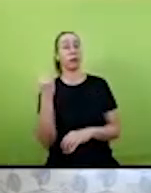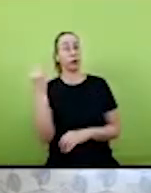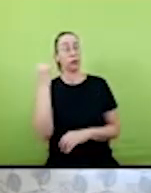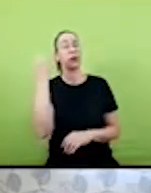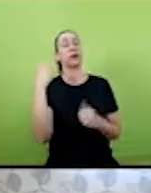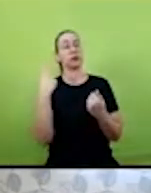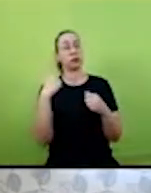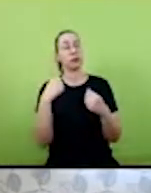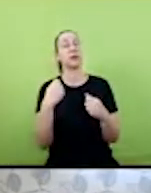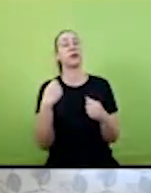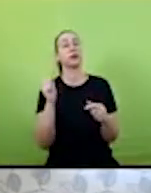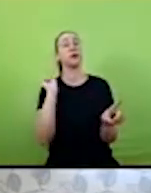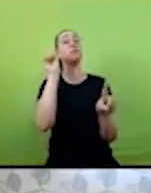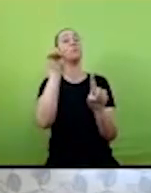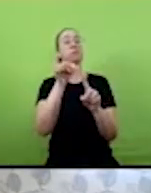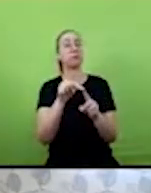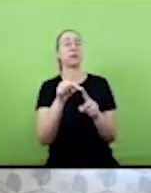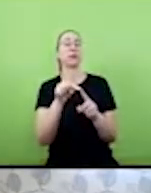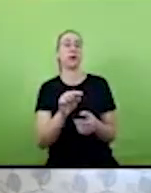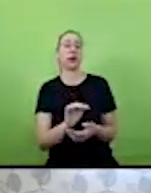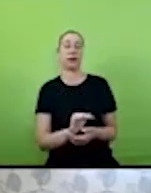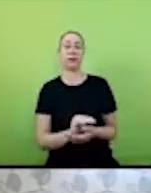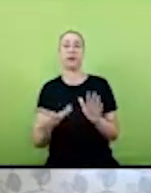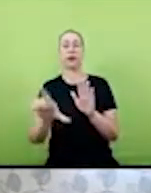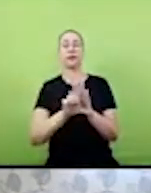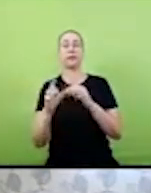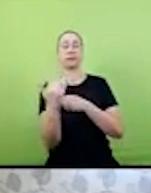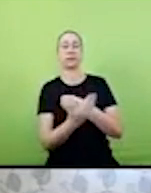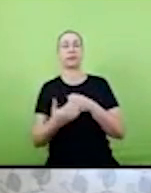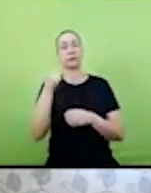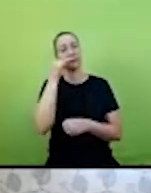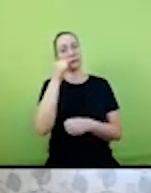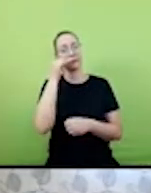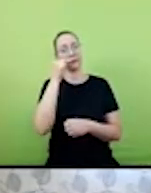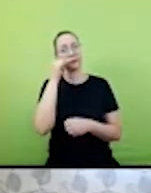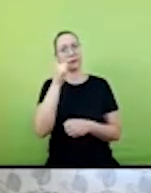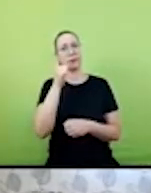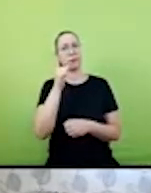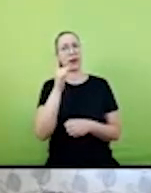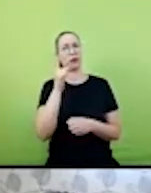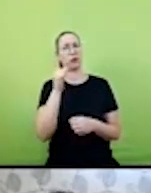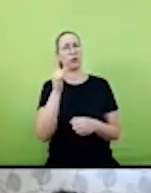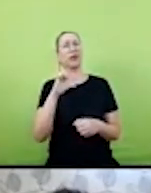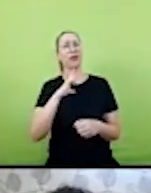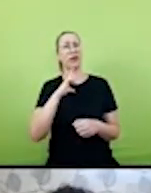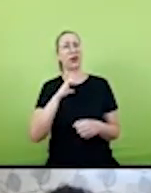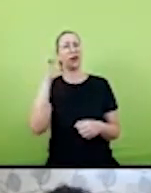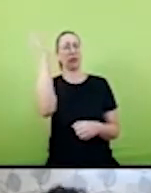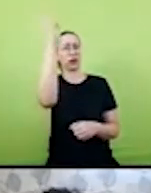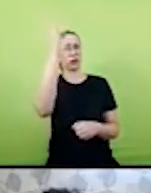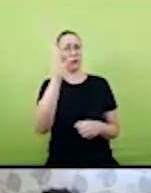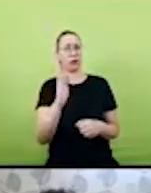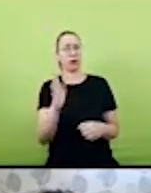Maria da Penha, ela impactou no Brasil e em algumas localidades um pouco mais por conta dos